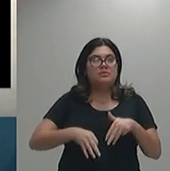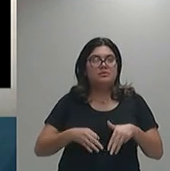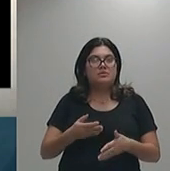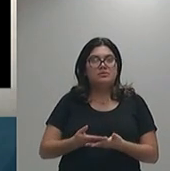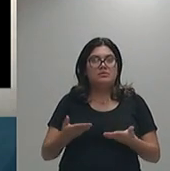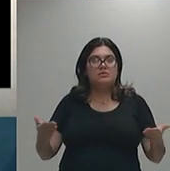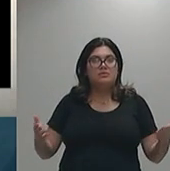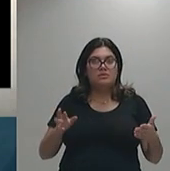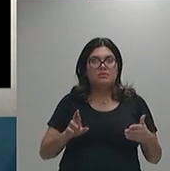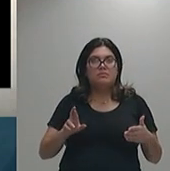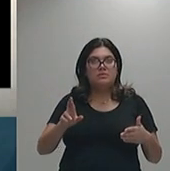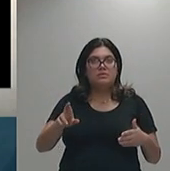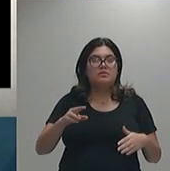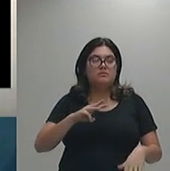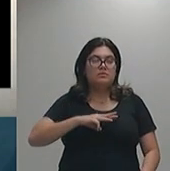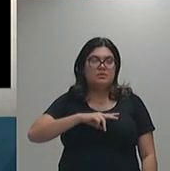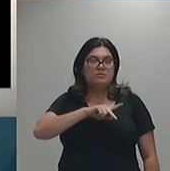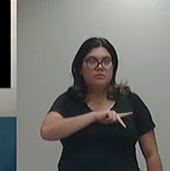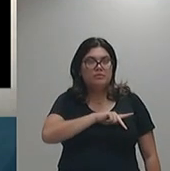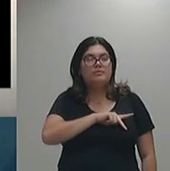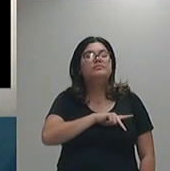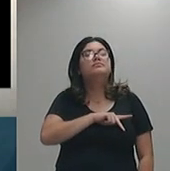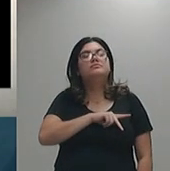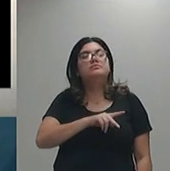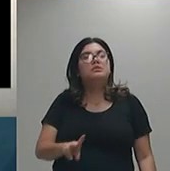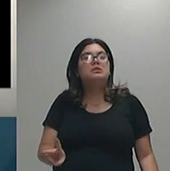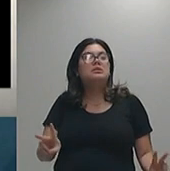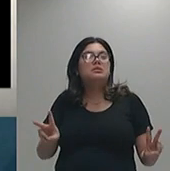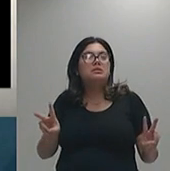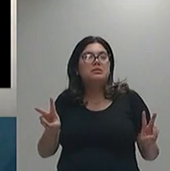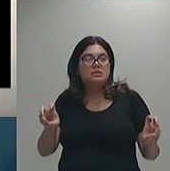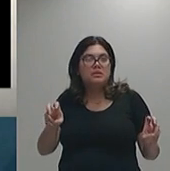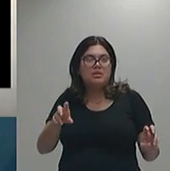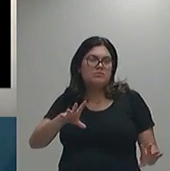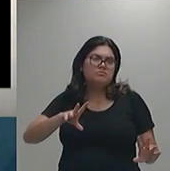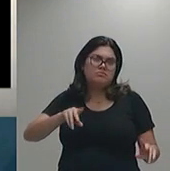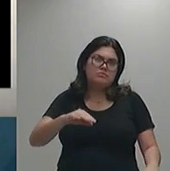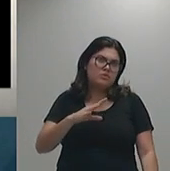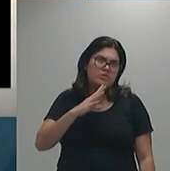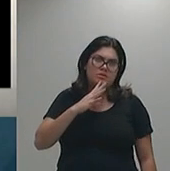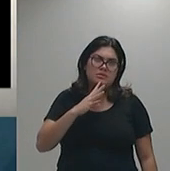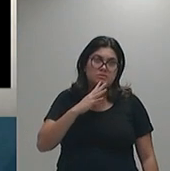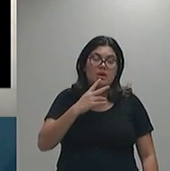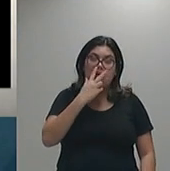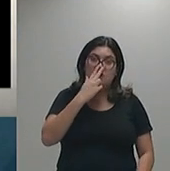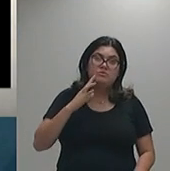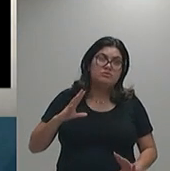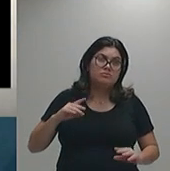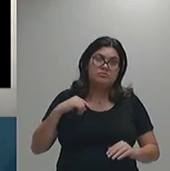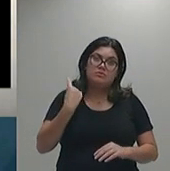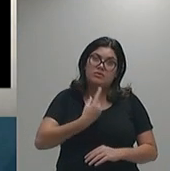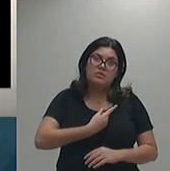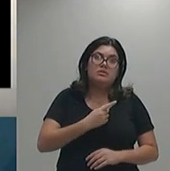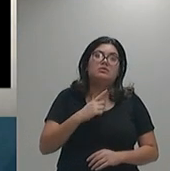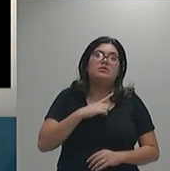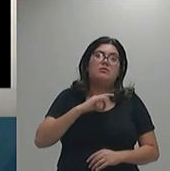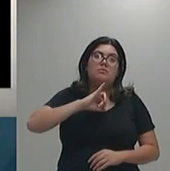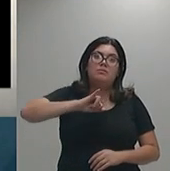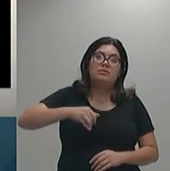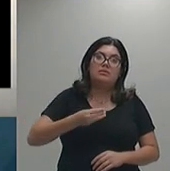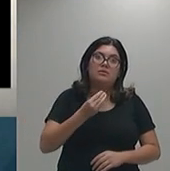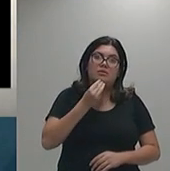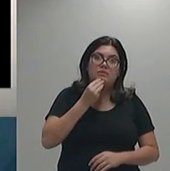Ministério Público Federal O tema é por demais conhecido e acredito que todos nós tivemos oportunidade distribuir